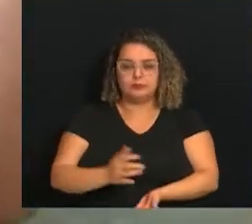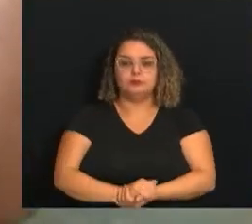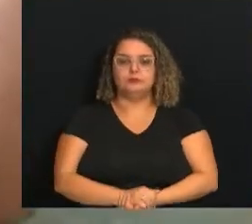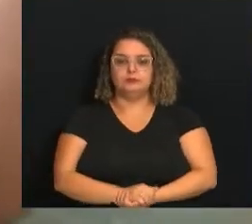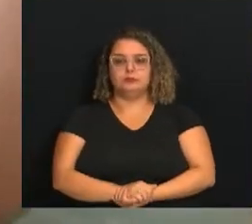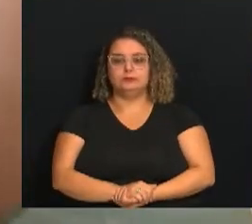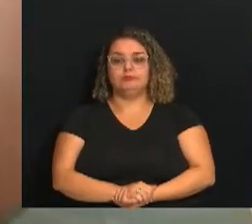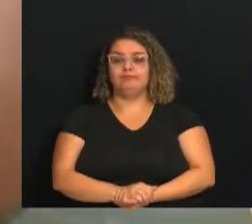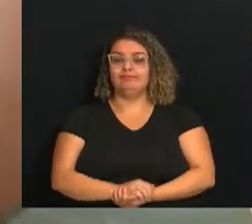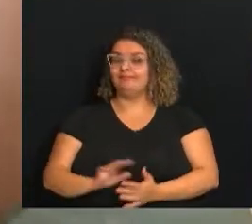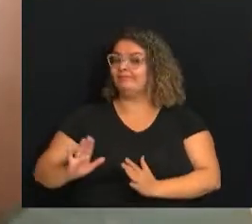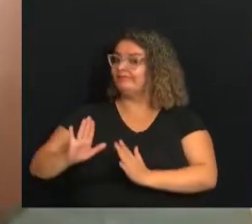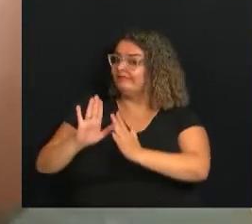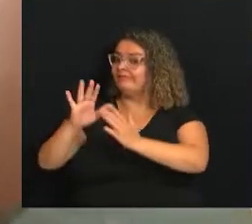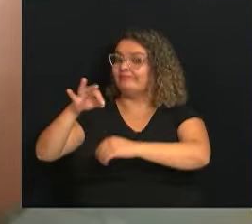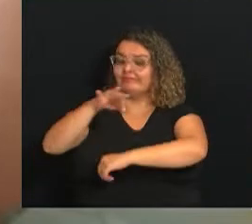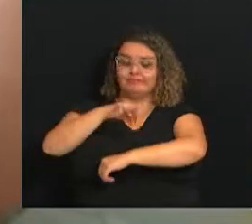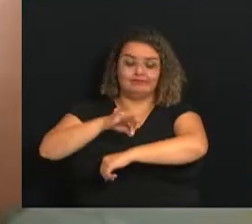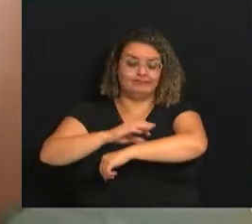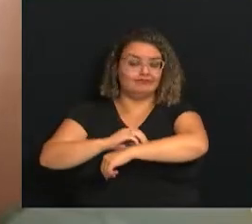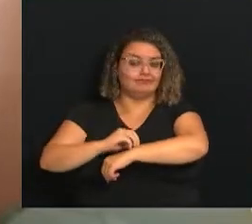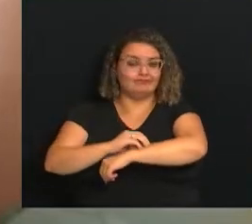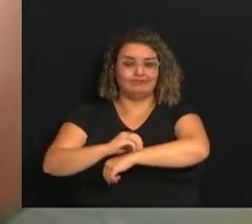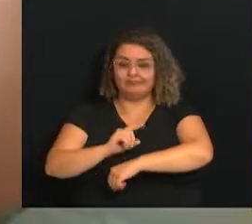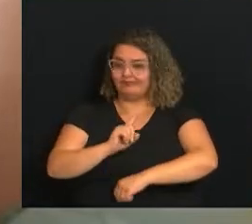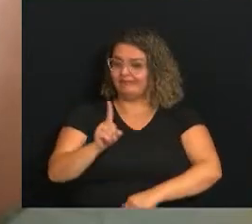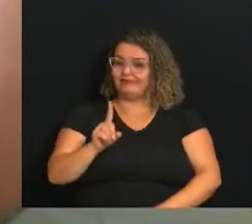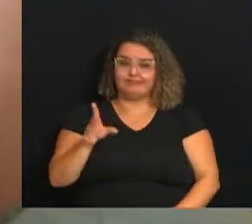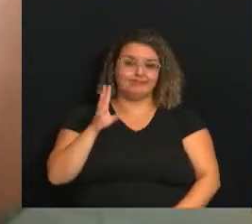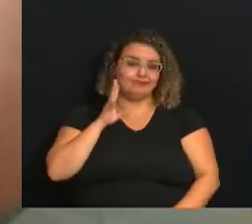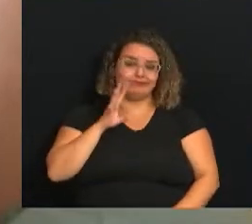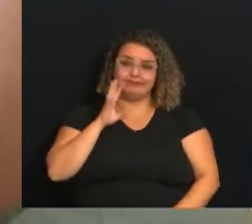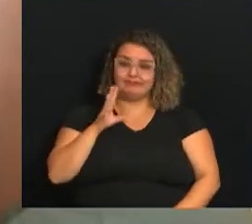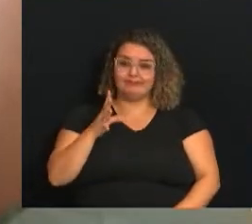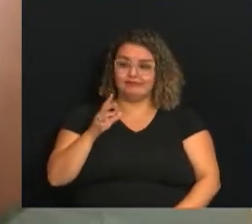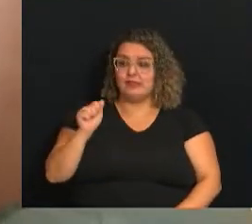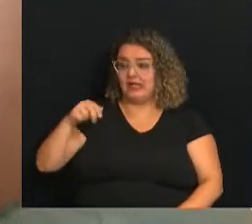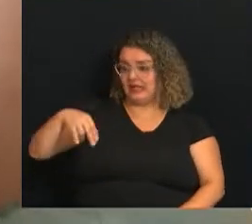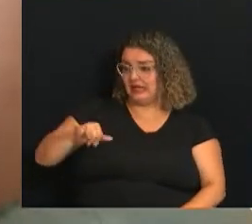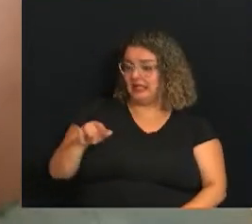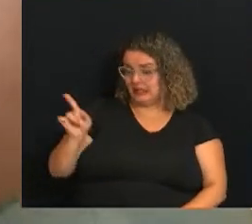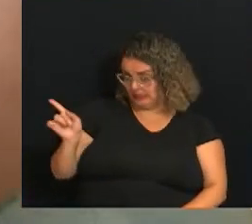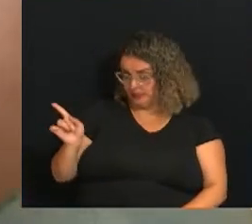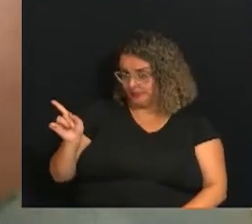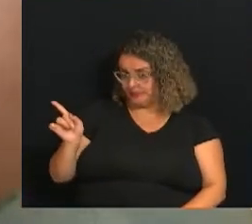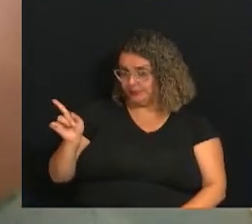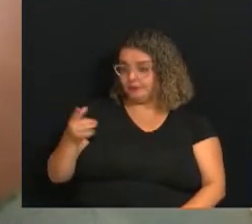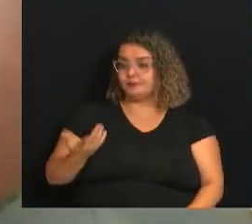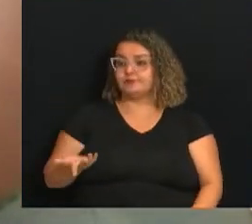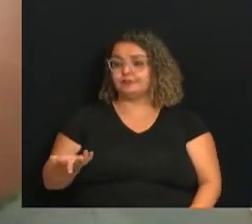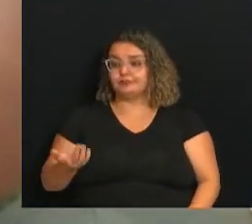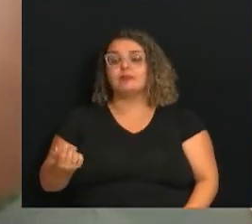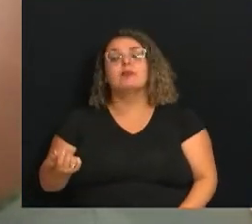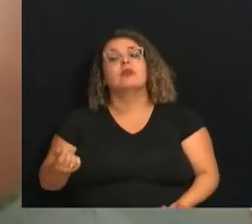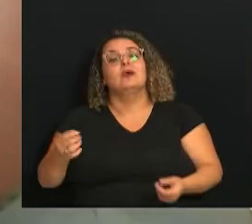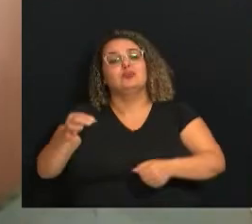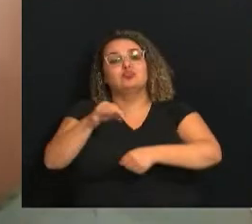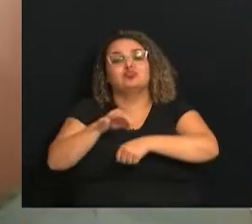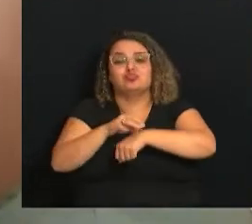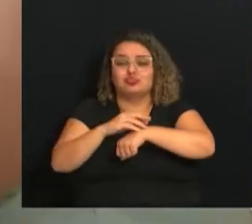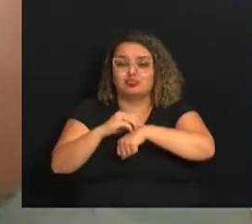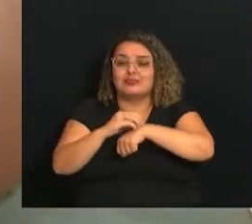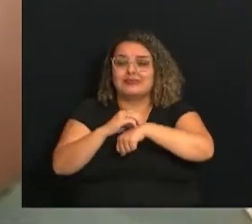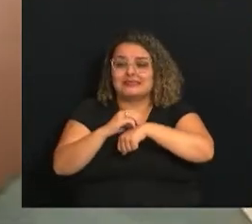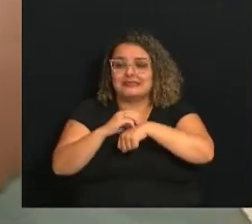realmente não é das tarefas mais agradáveis. A Anne, por exemplo, foi picada recentemente por um